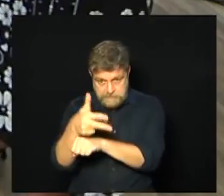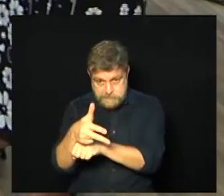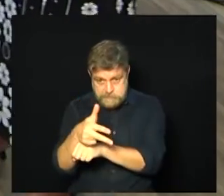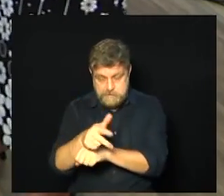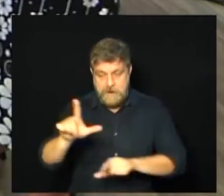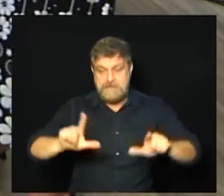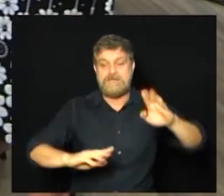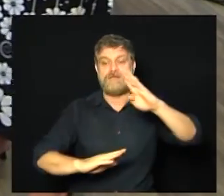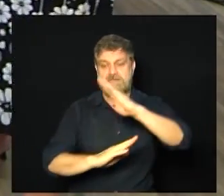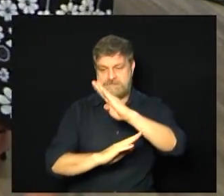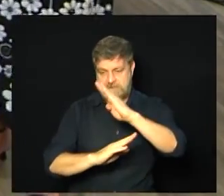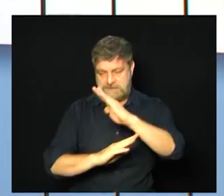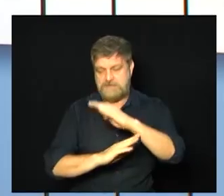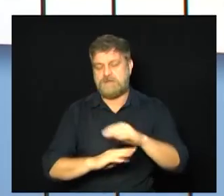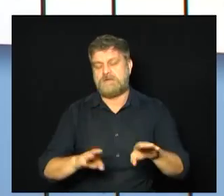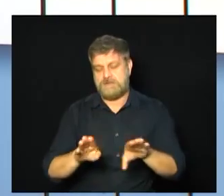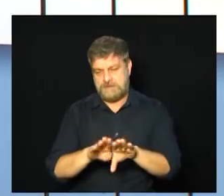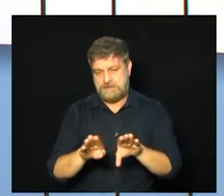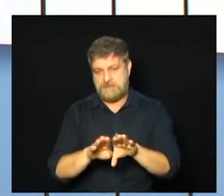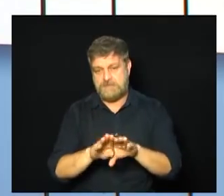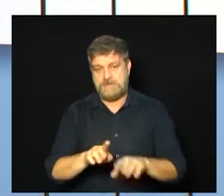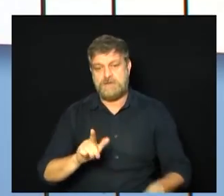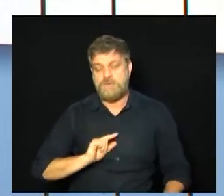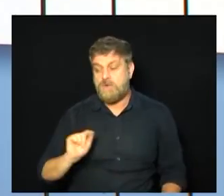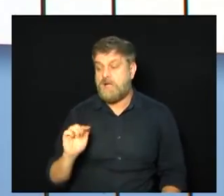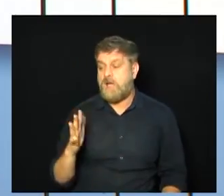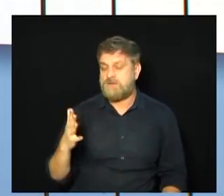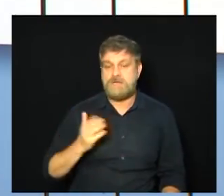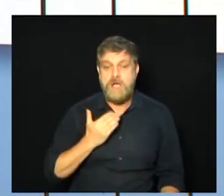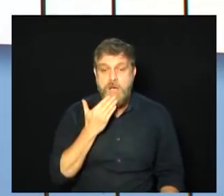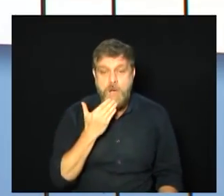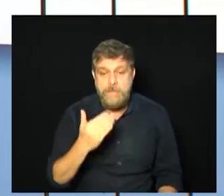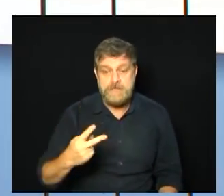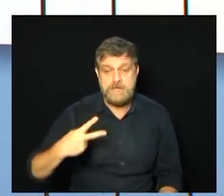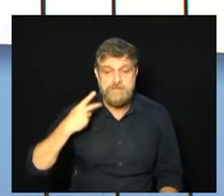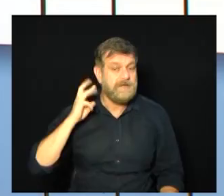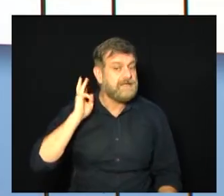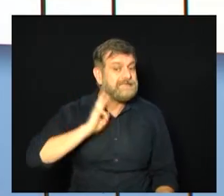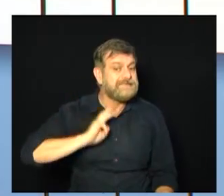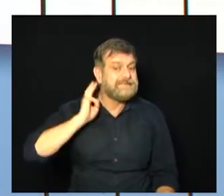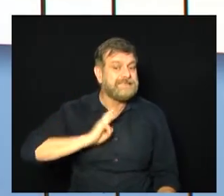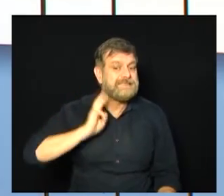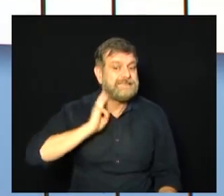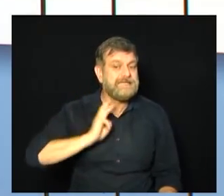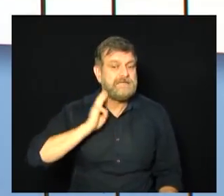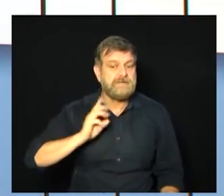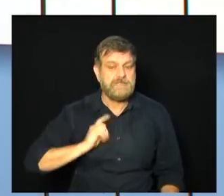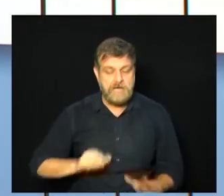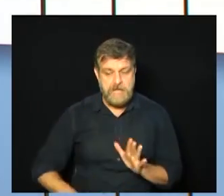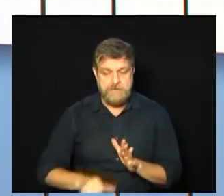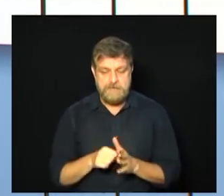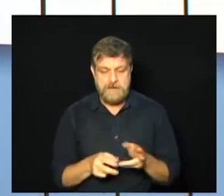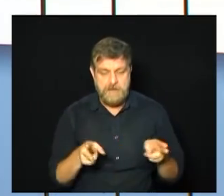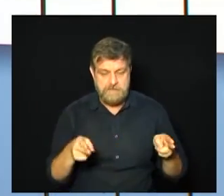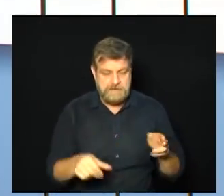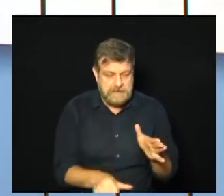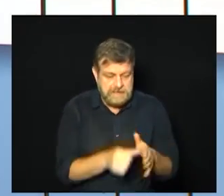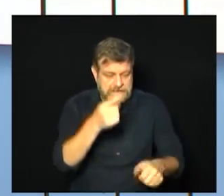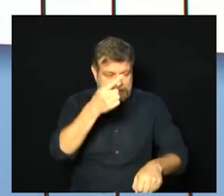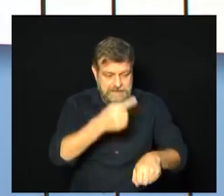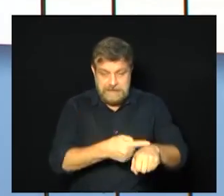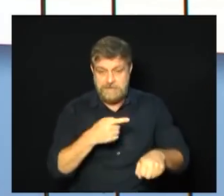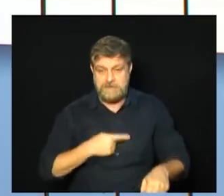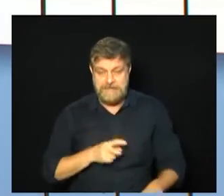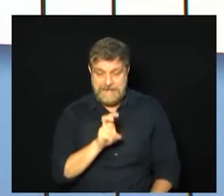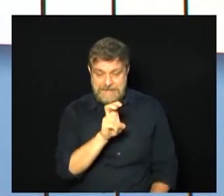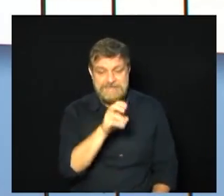transmissão ao vivo aqui pela TV Câmara Campinas. A pedido do vereador Cecílio Santos, essa primeira parte, que acontece a partir das